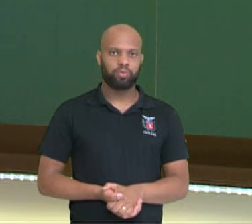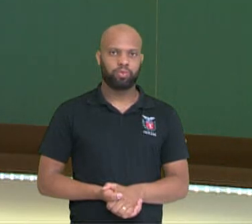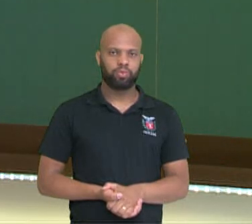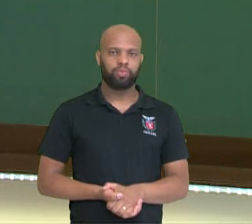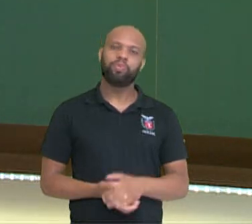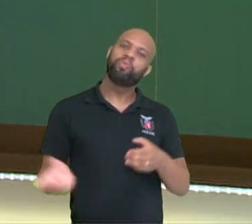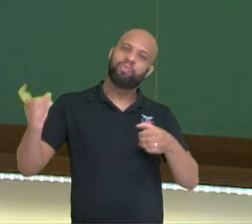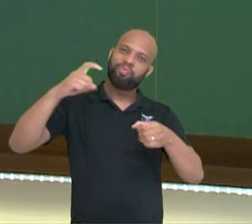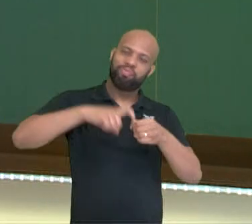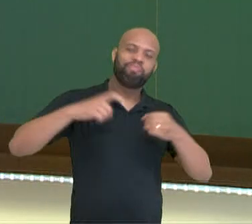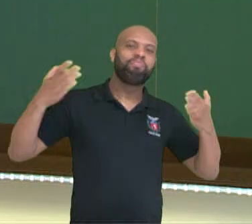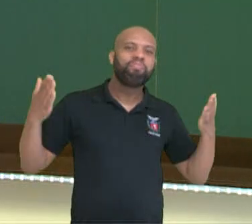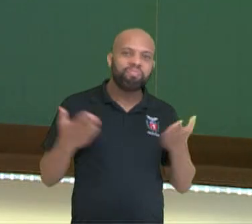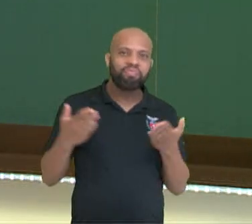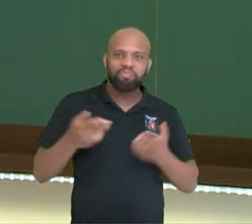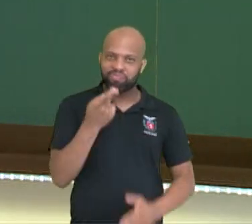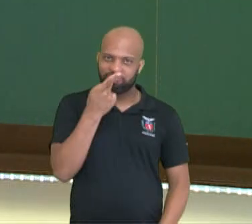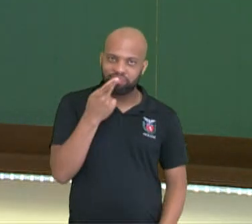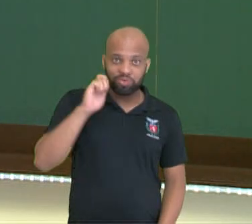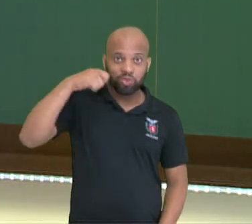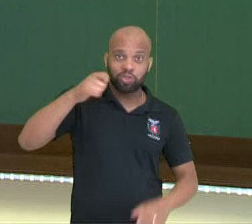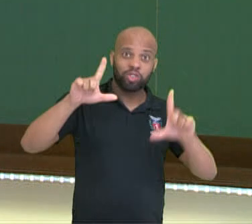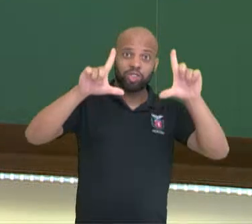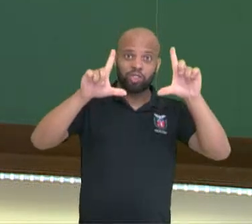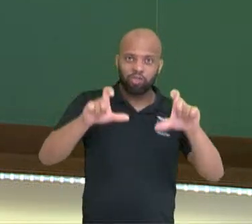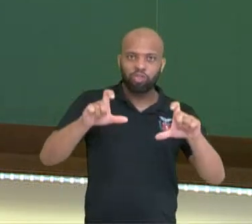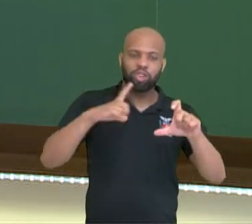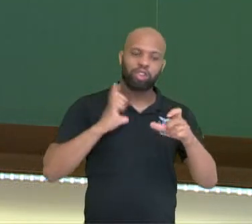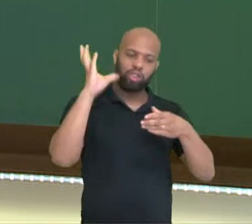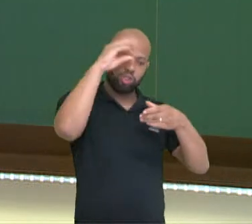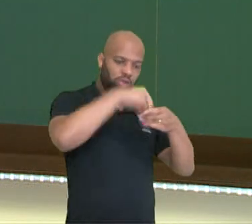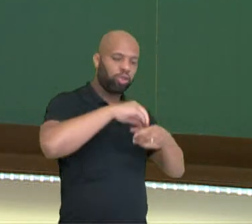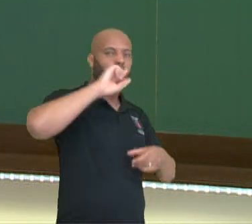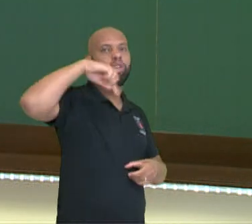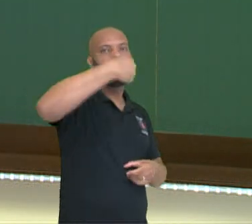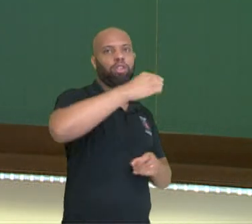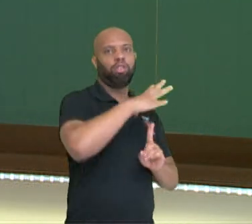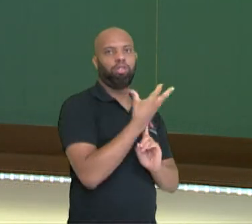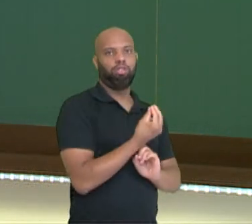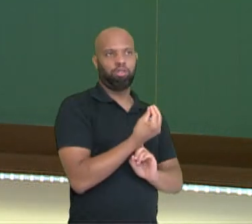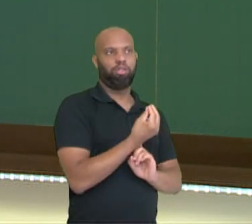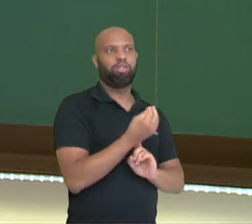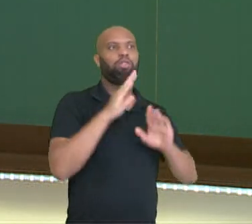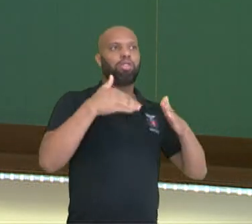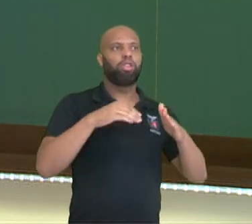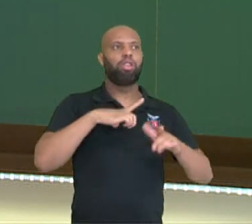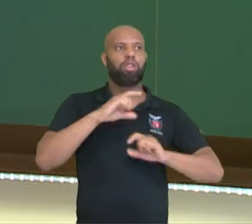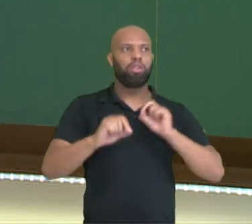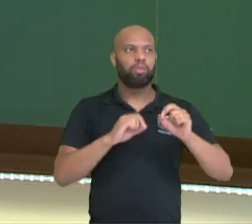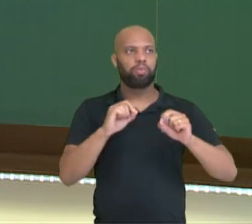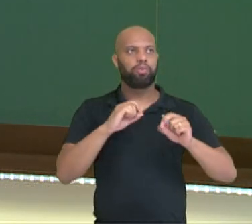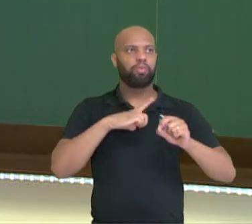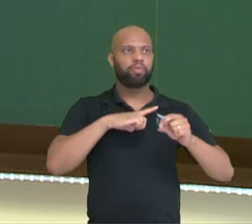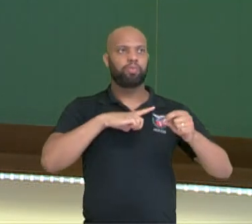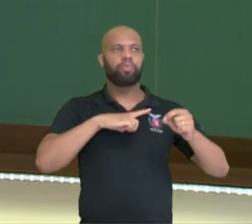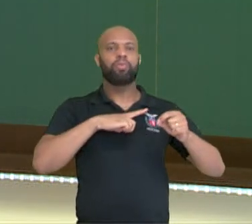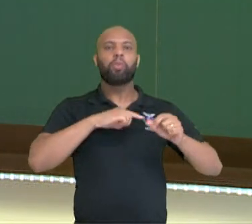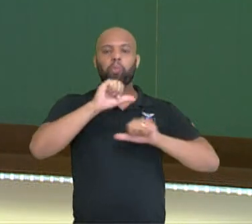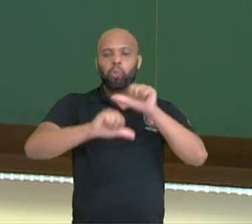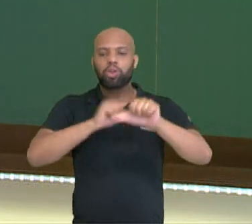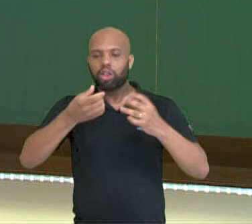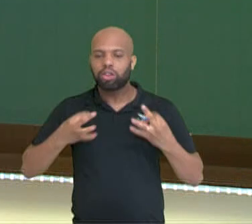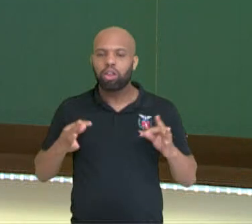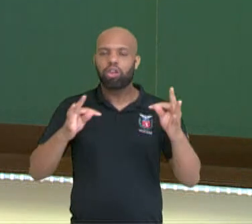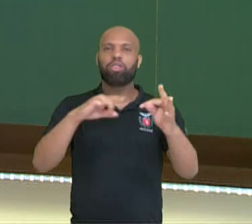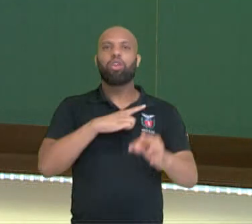De volta aqui. A gente falou tanto da fotografia que ela foi incorporada depois do cinema, né? Então, mudanças tecnológicas trouxeram outra arte